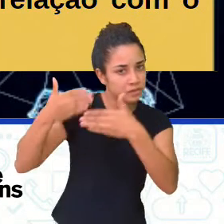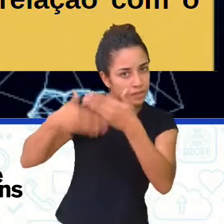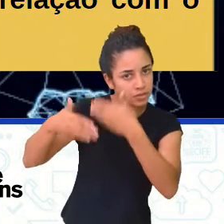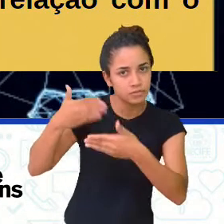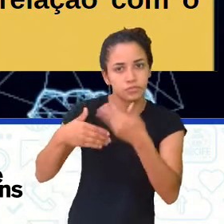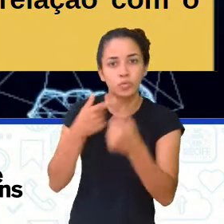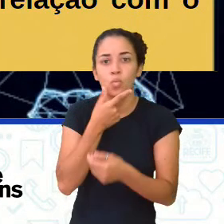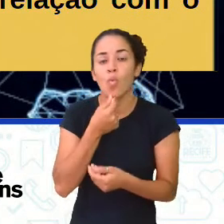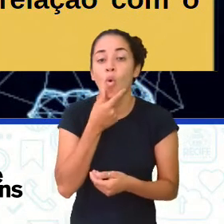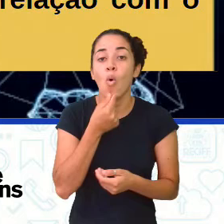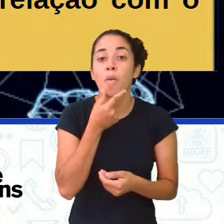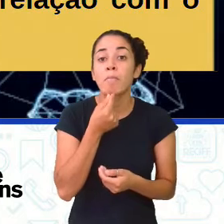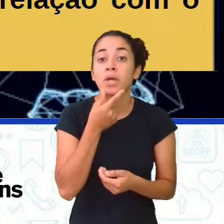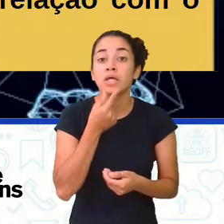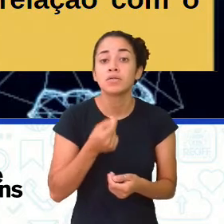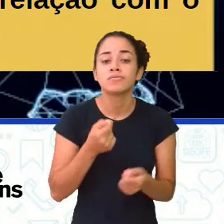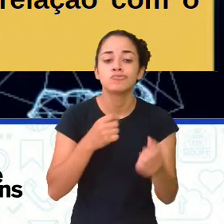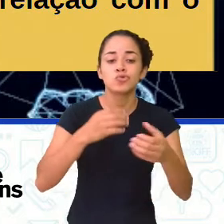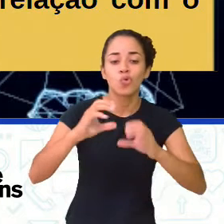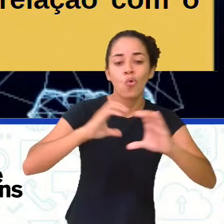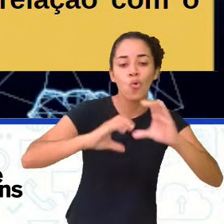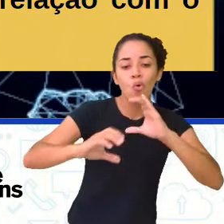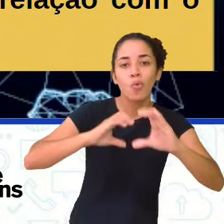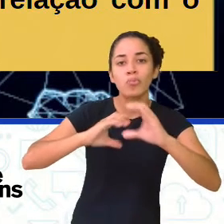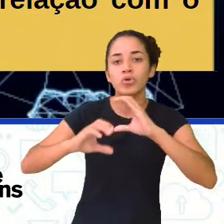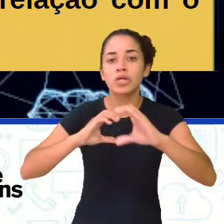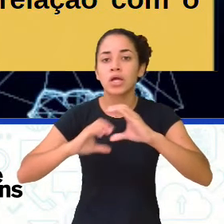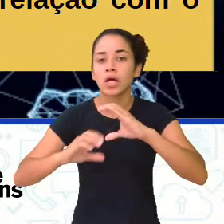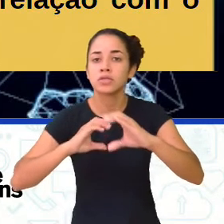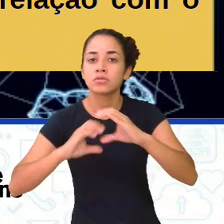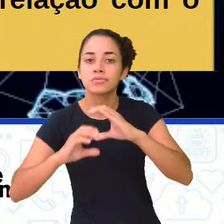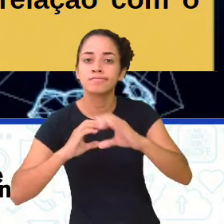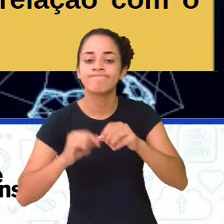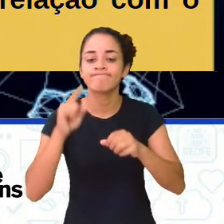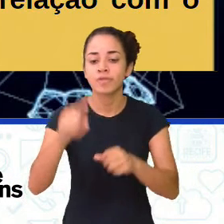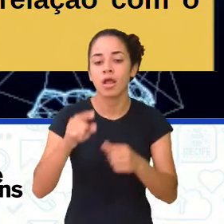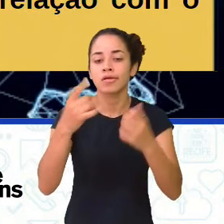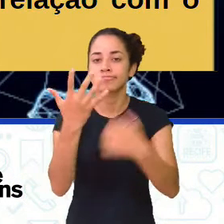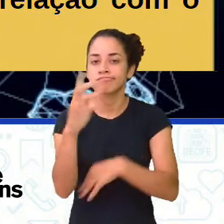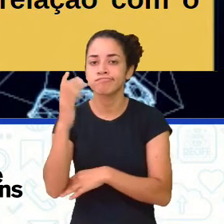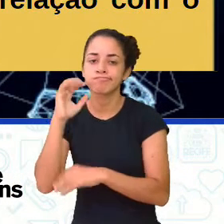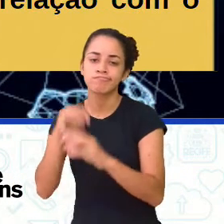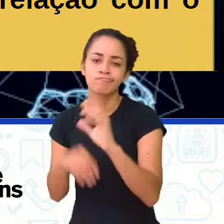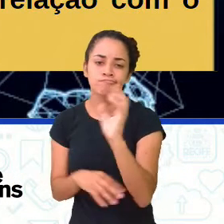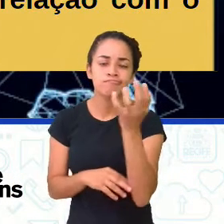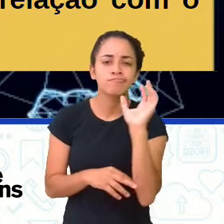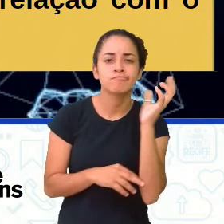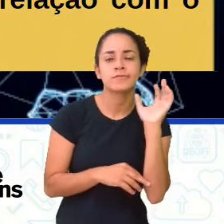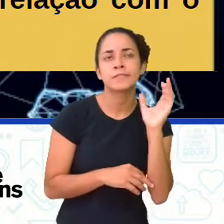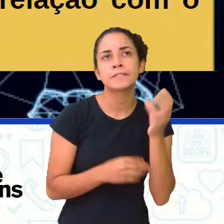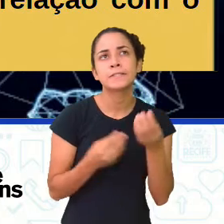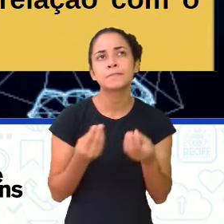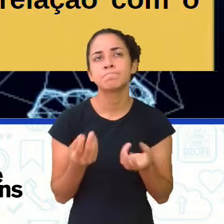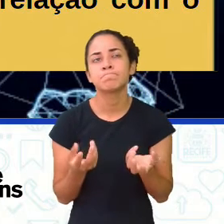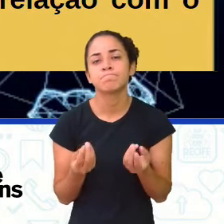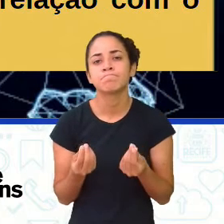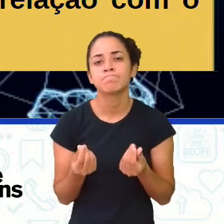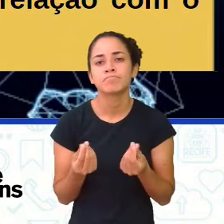se comunicava com seu pedaço da natureza praticamente